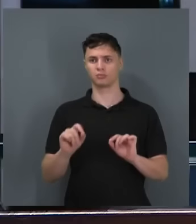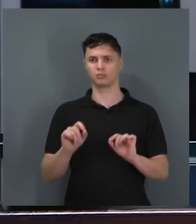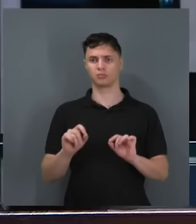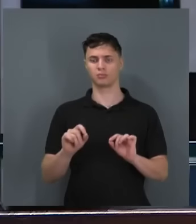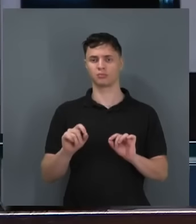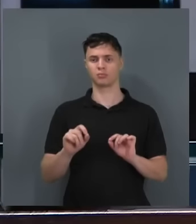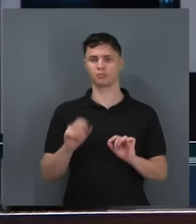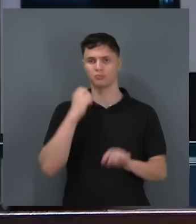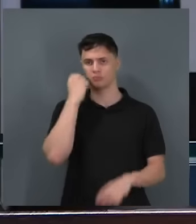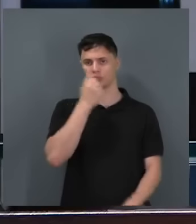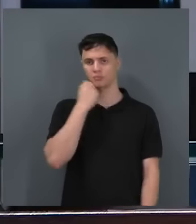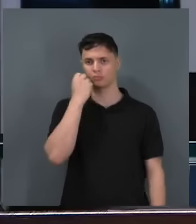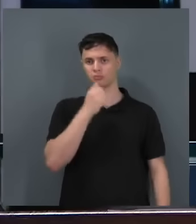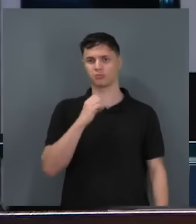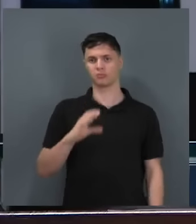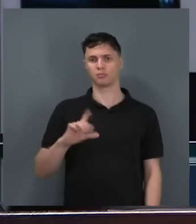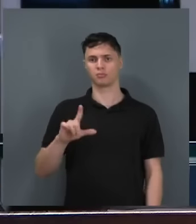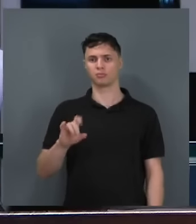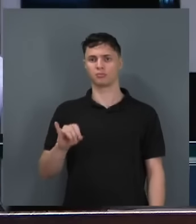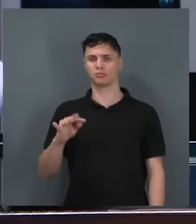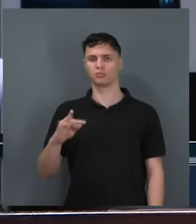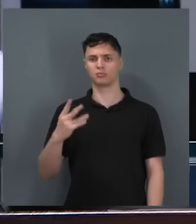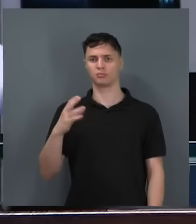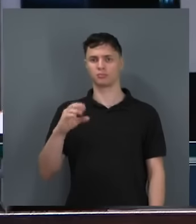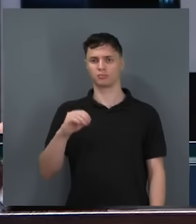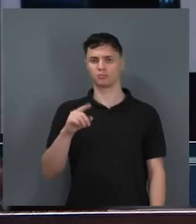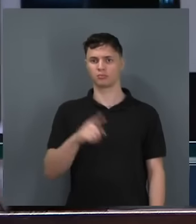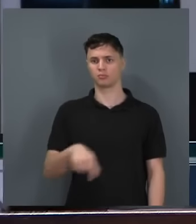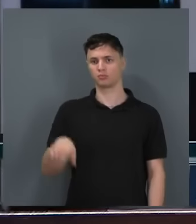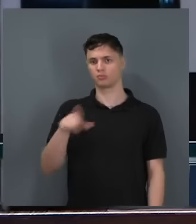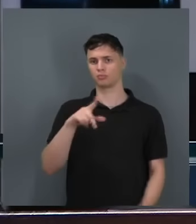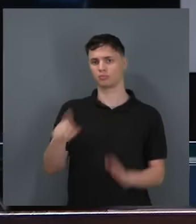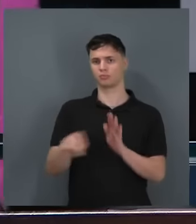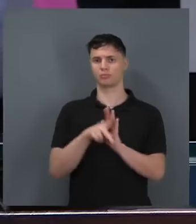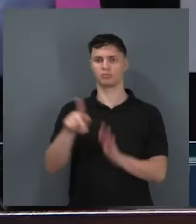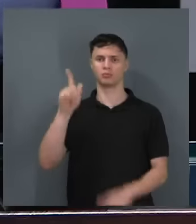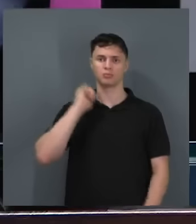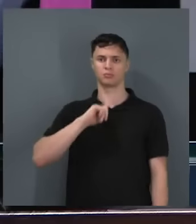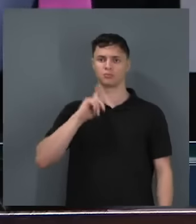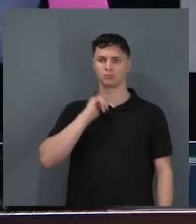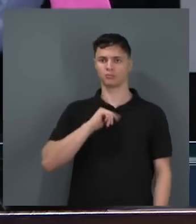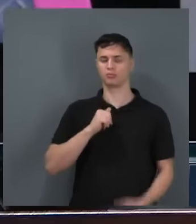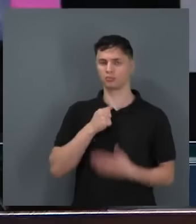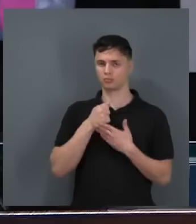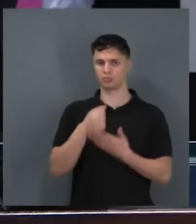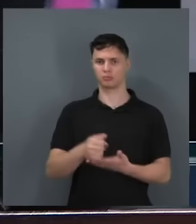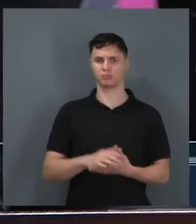senador Cleitinho, republicano de Minas Gerais. Vossa Excelência tem a palavra.